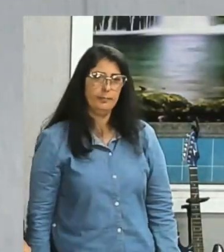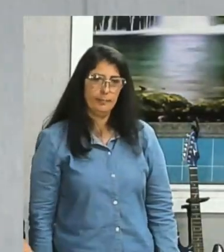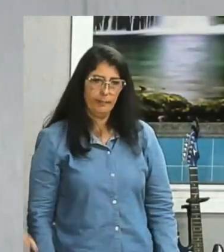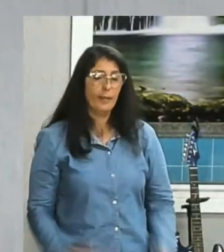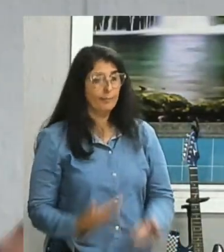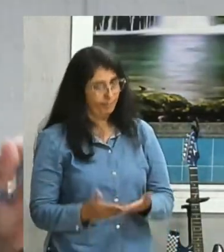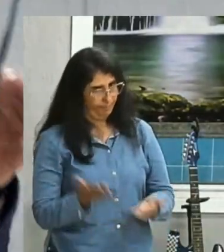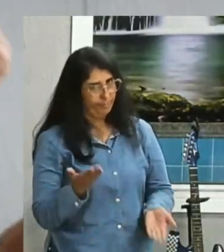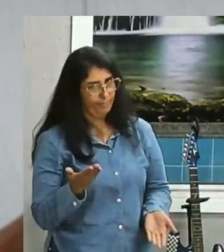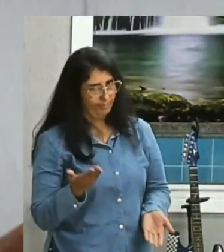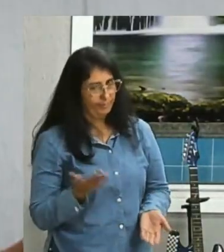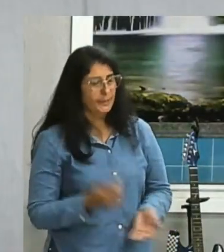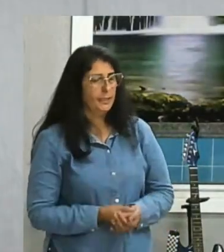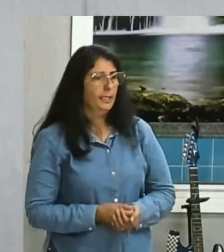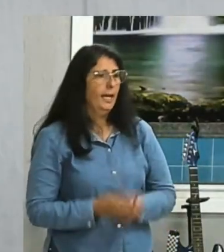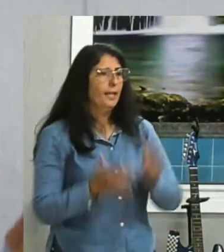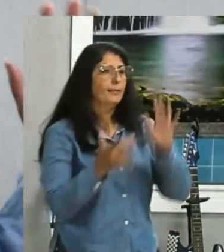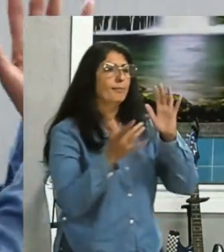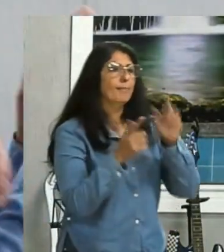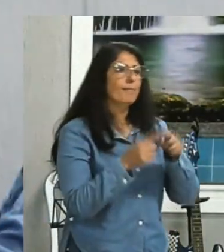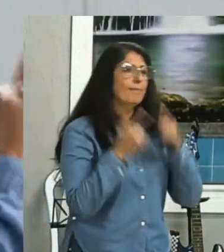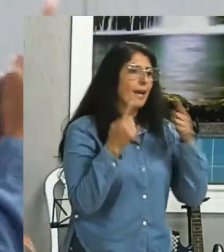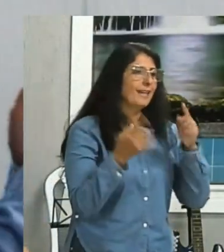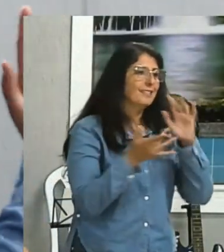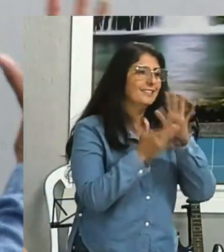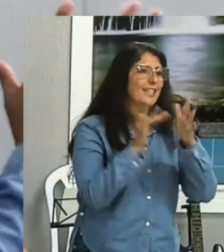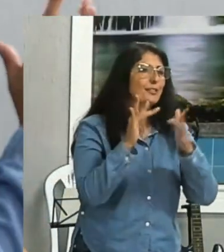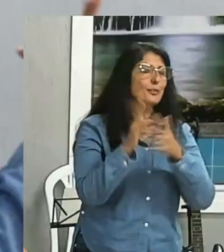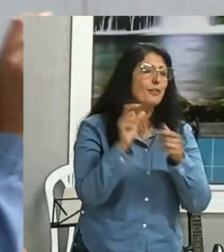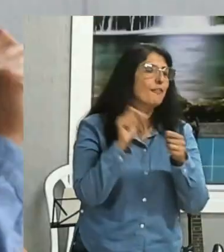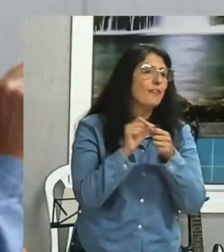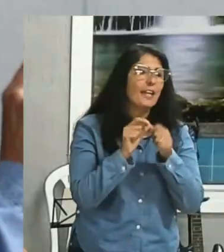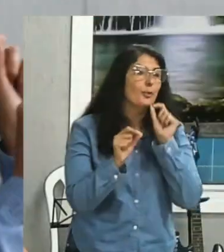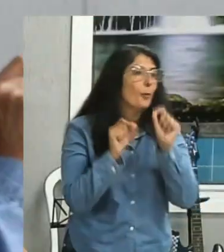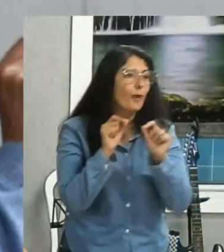Mas Jesus veio ao seu socorro.